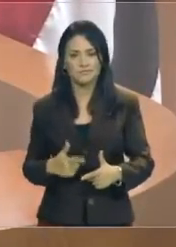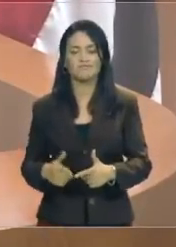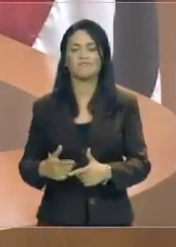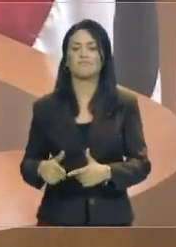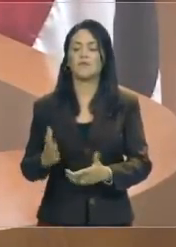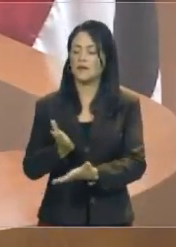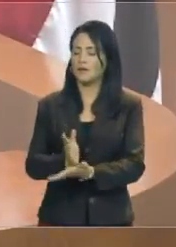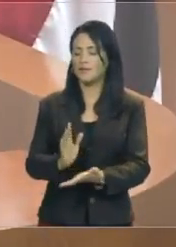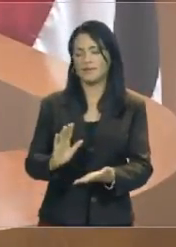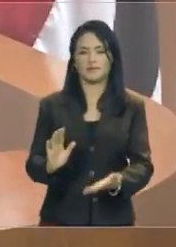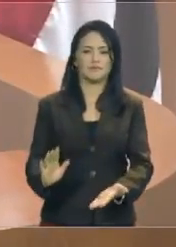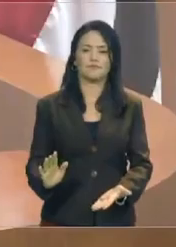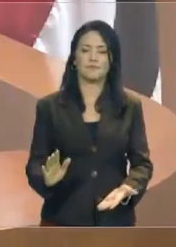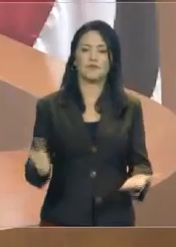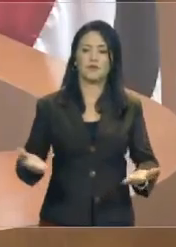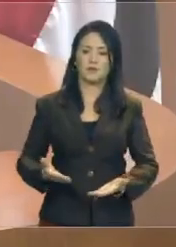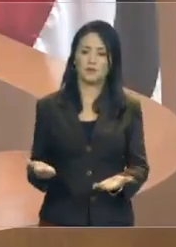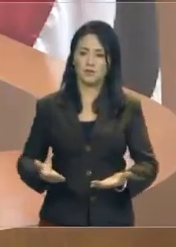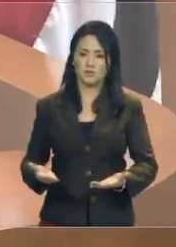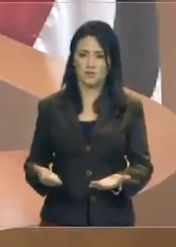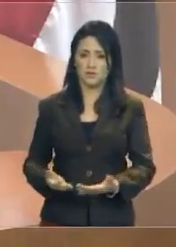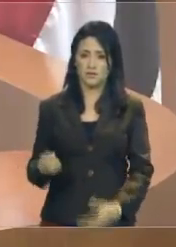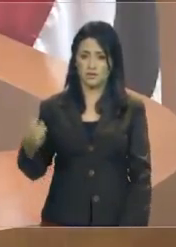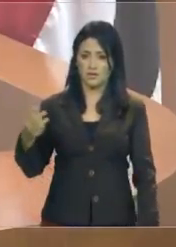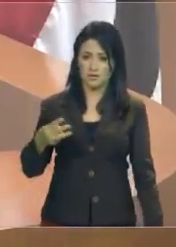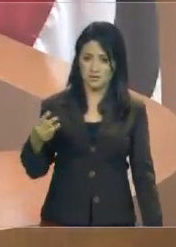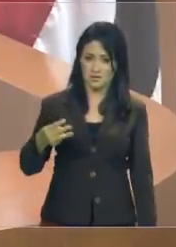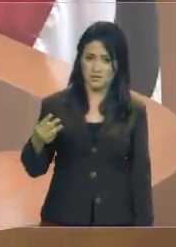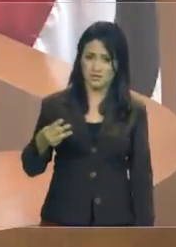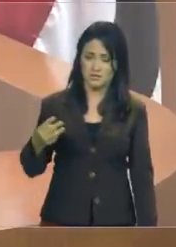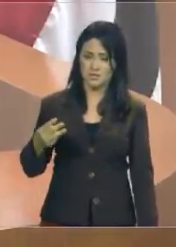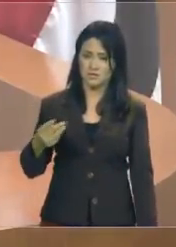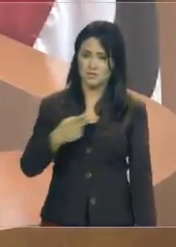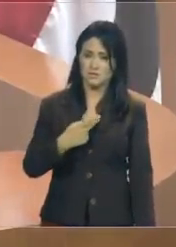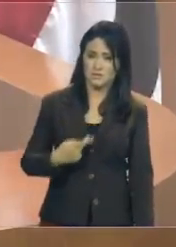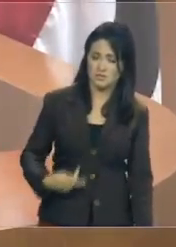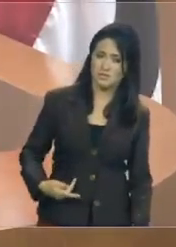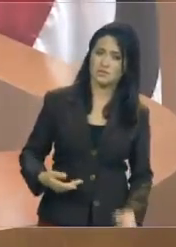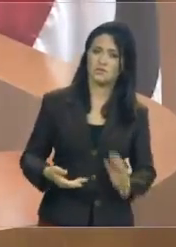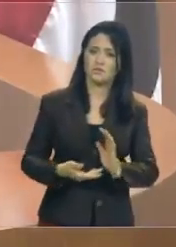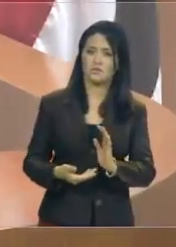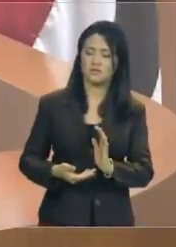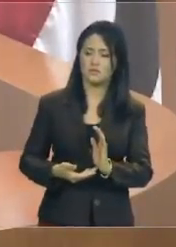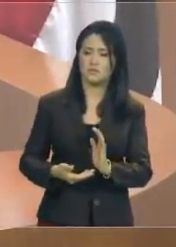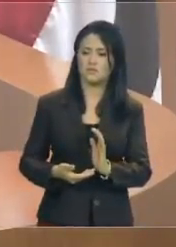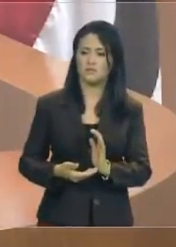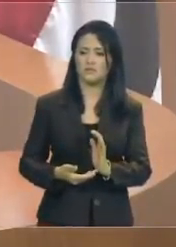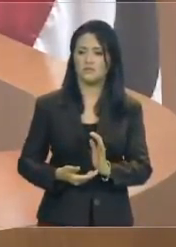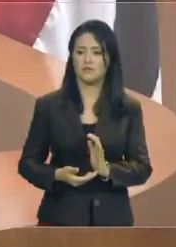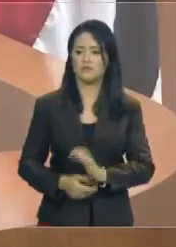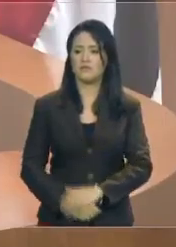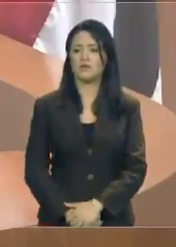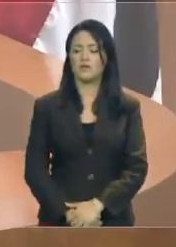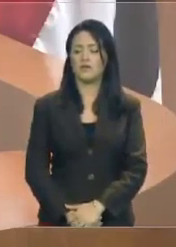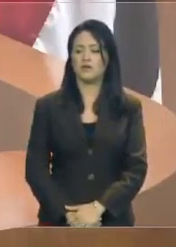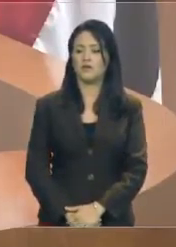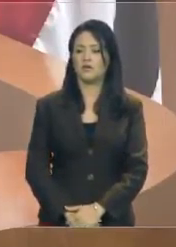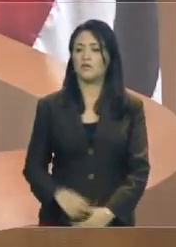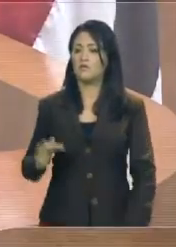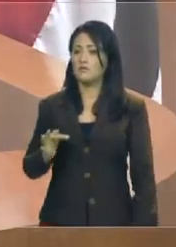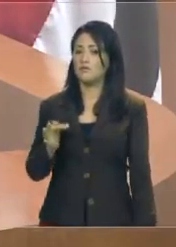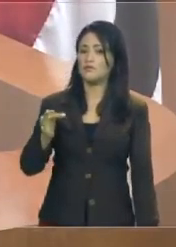sucessória, hoje, o terceiro, que é o presidente da Câmara, possivelmente, em alguns dias, será